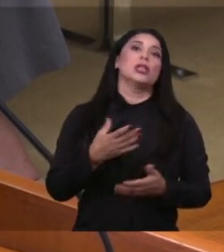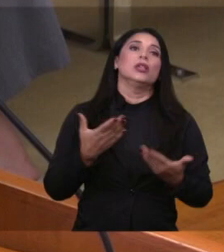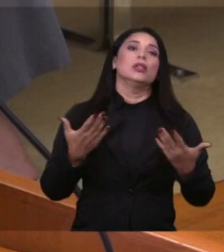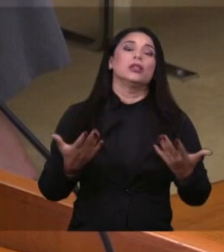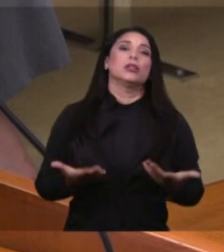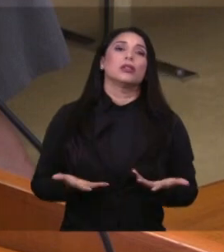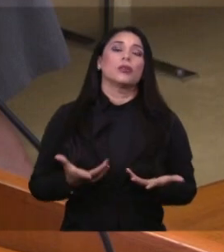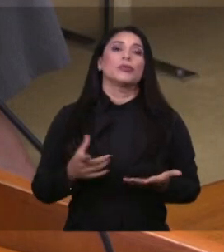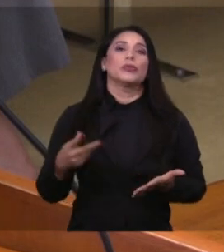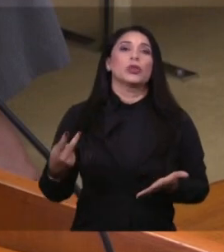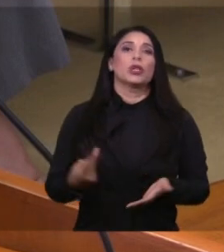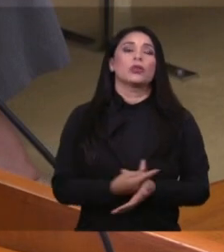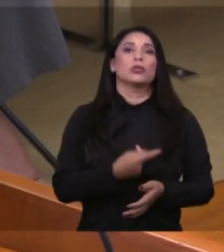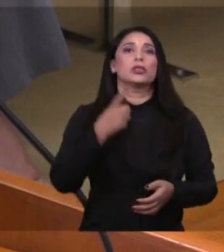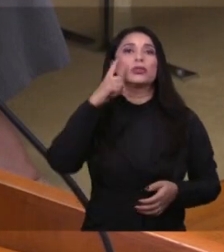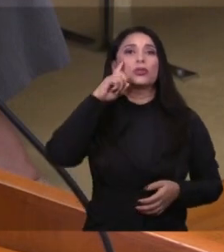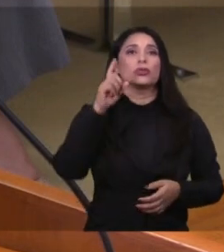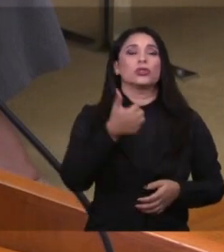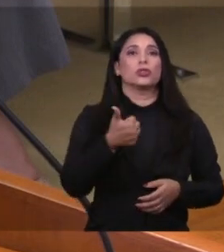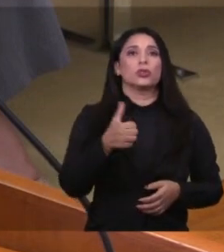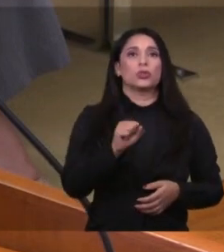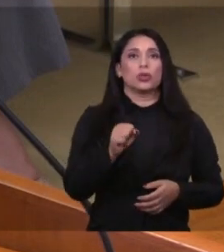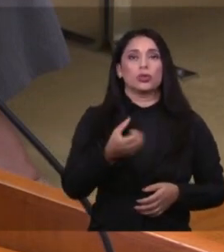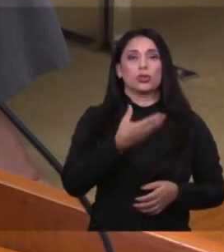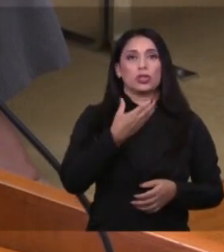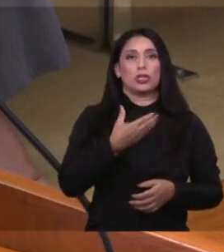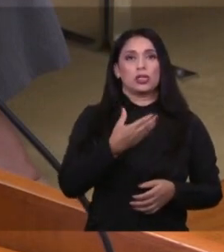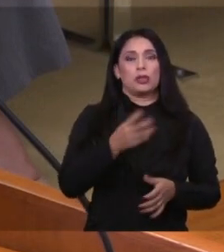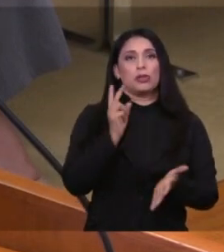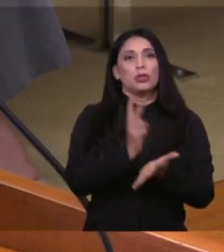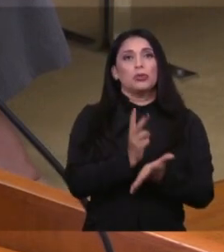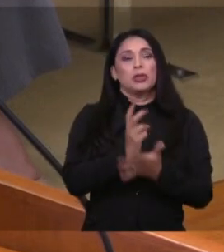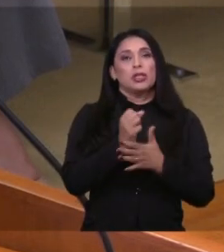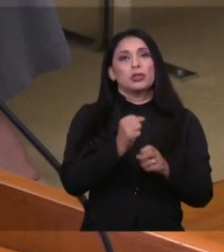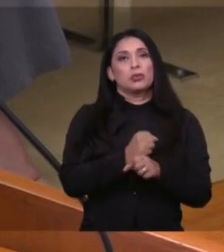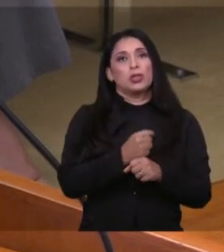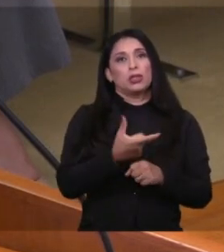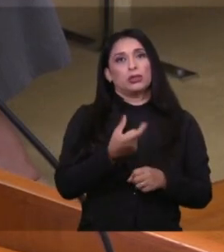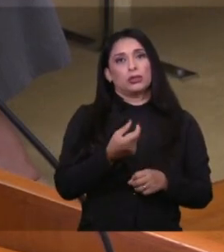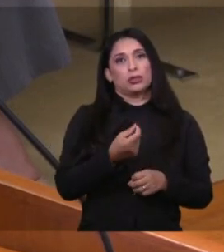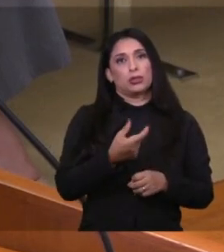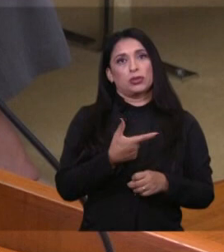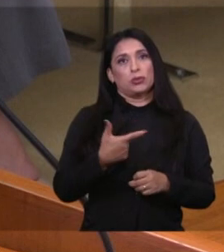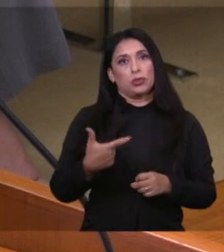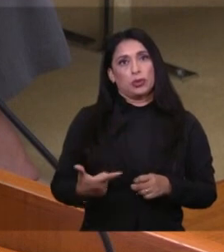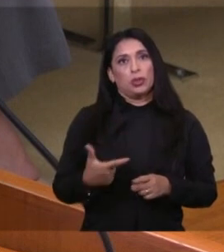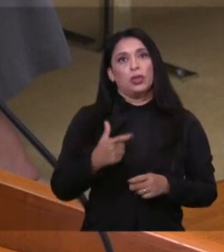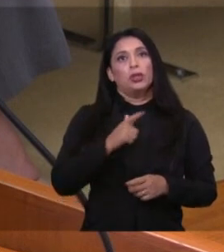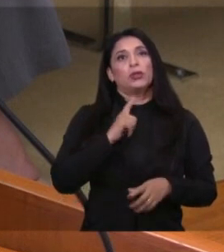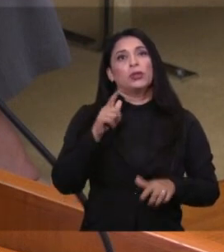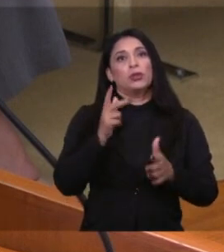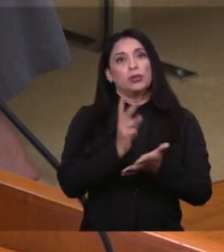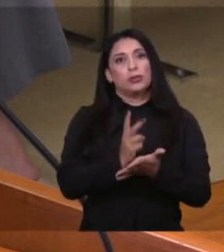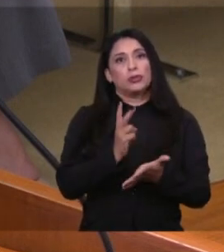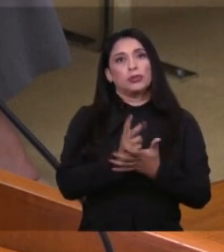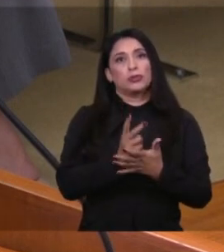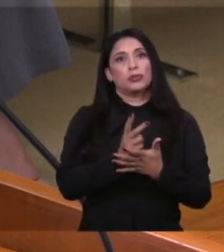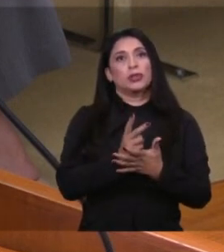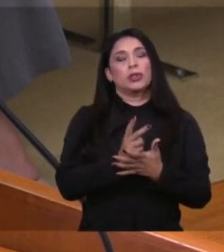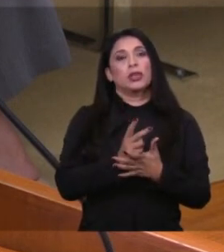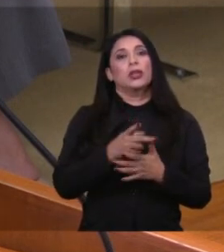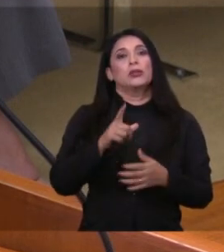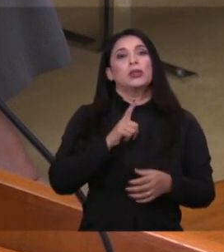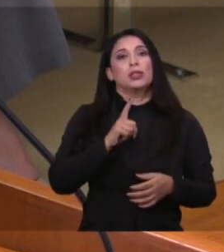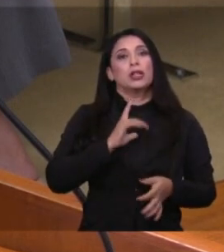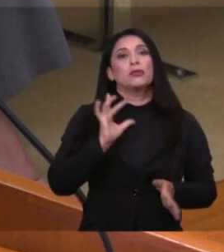gerador ocorrido no dia 18 de dezembro daquele mesmo ano de 2002, daquele mesmo exercício, ensejou